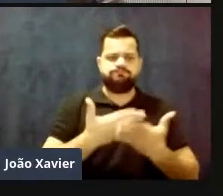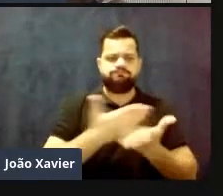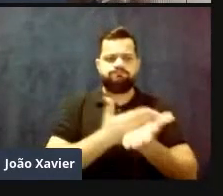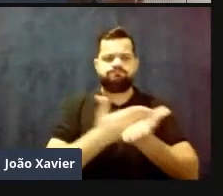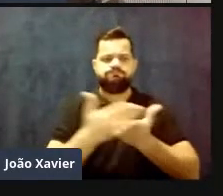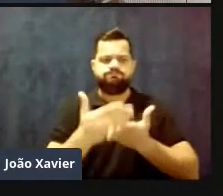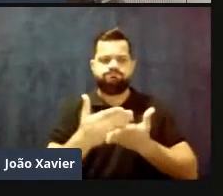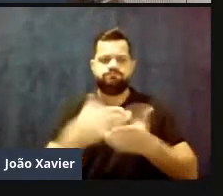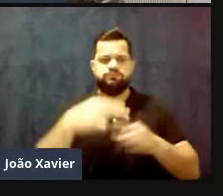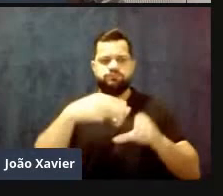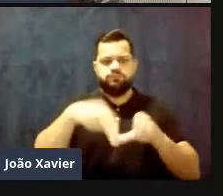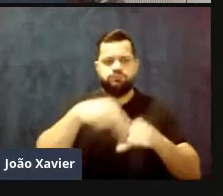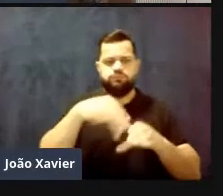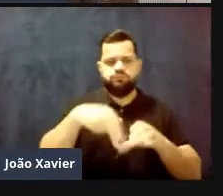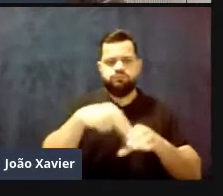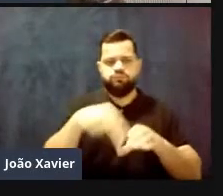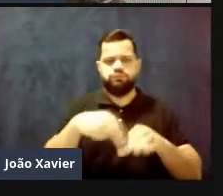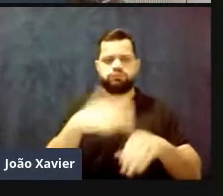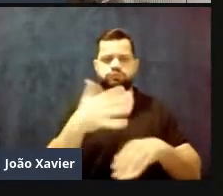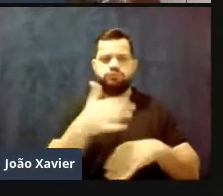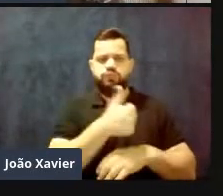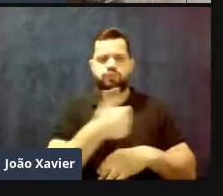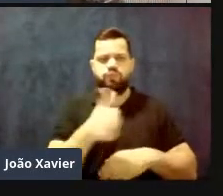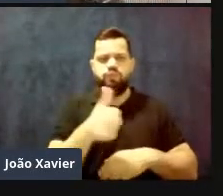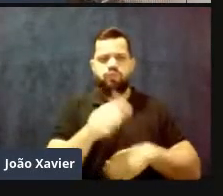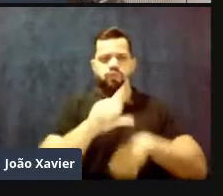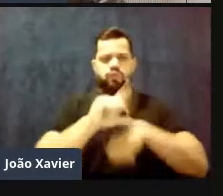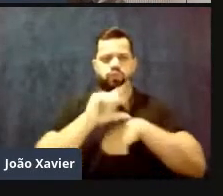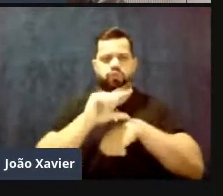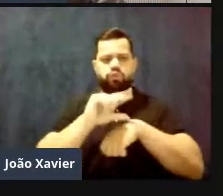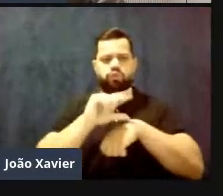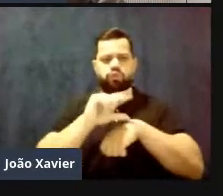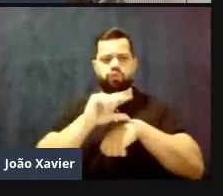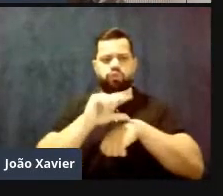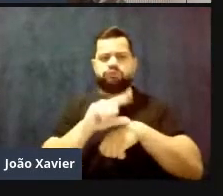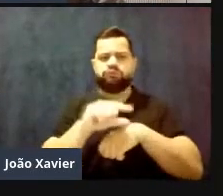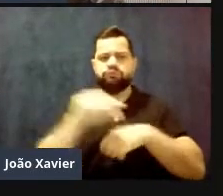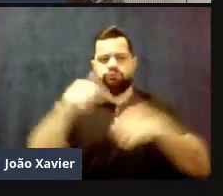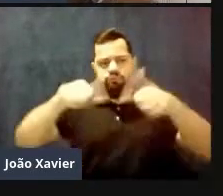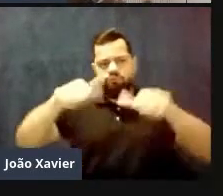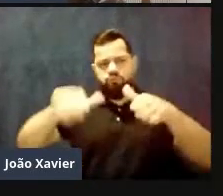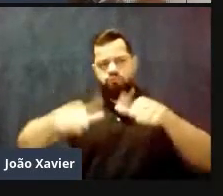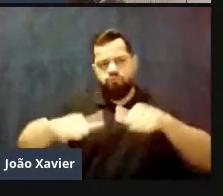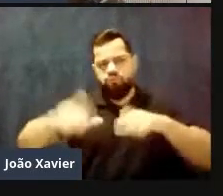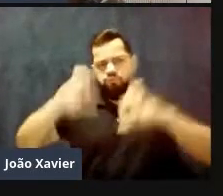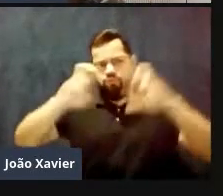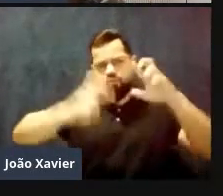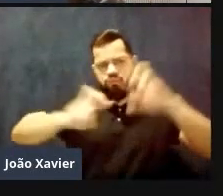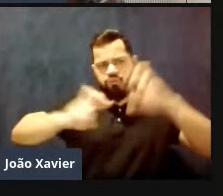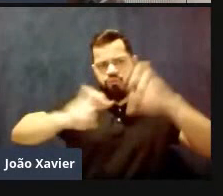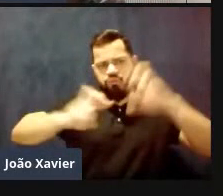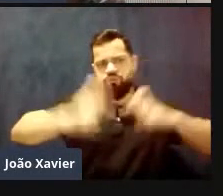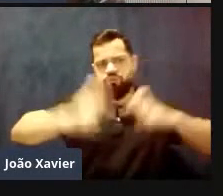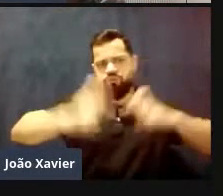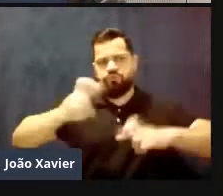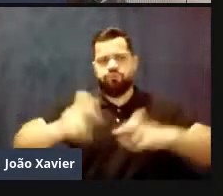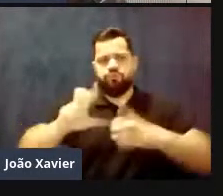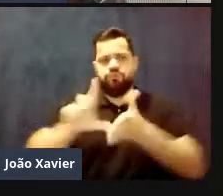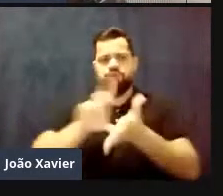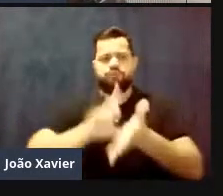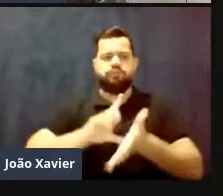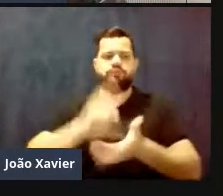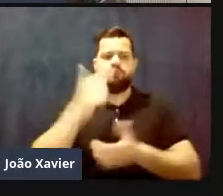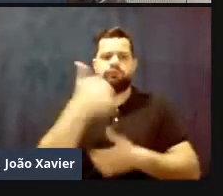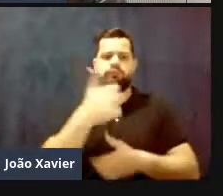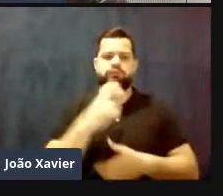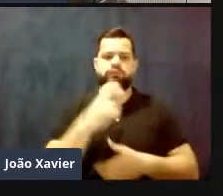interal especificamente às 11 horas, instalar, checar e supervisionar todas as dietas 15 minutos antes da infusão. Isso é um